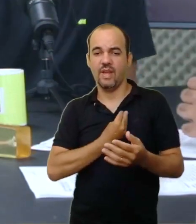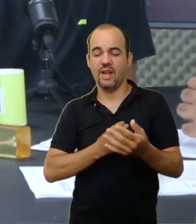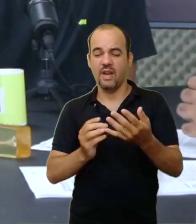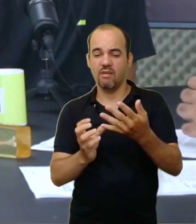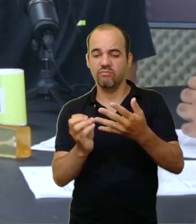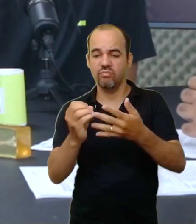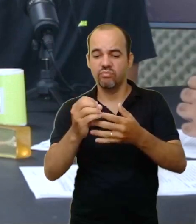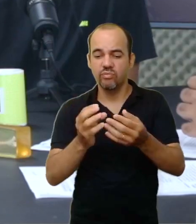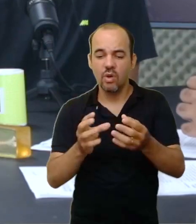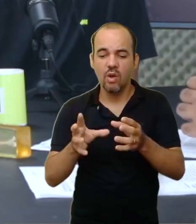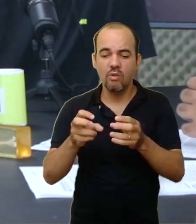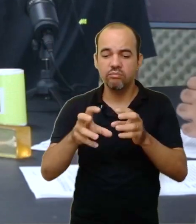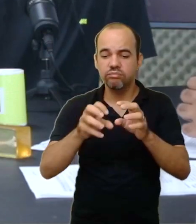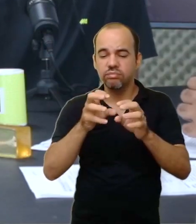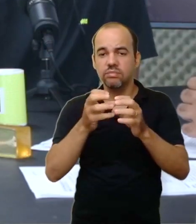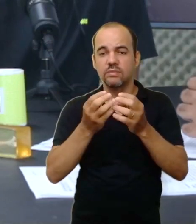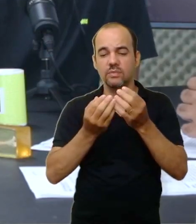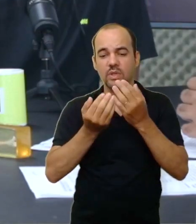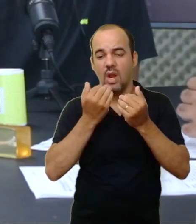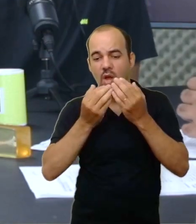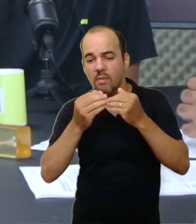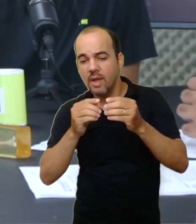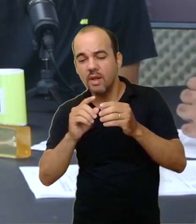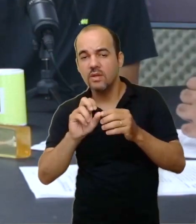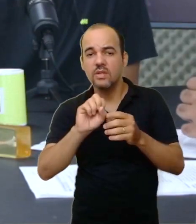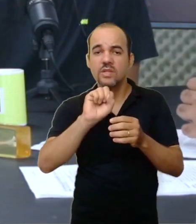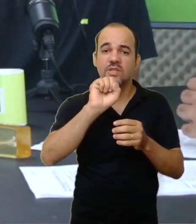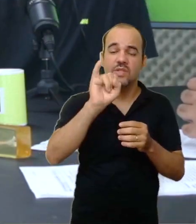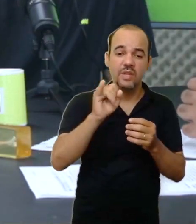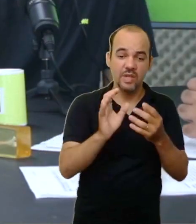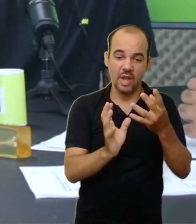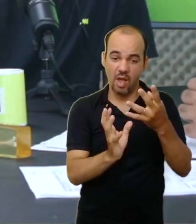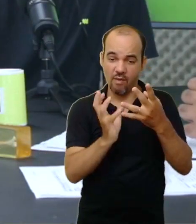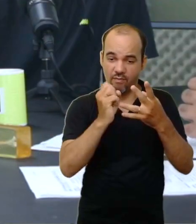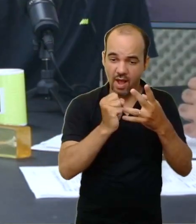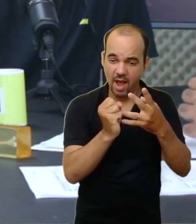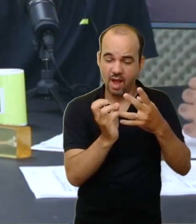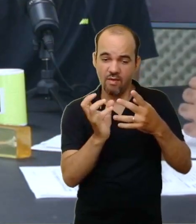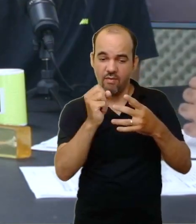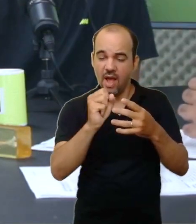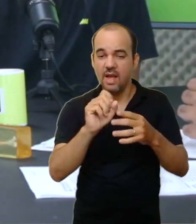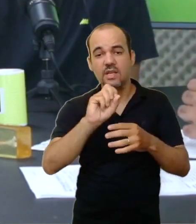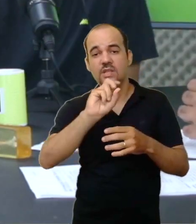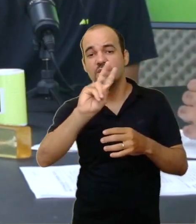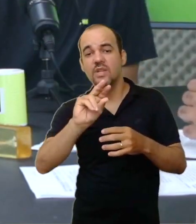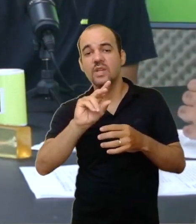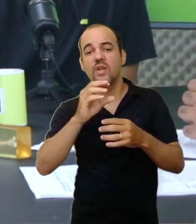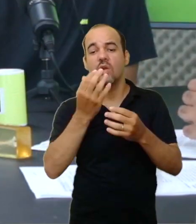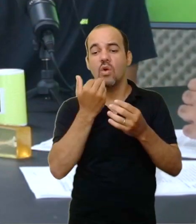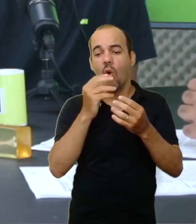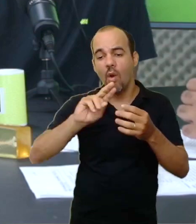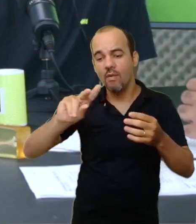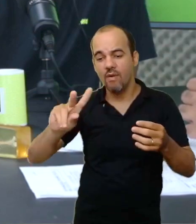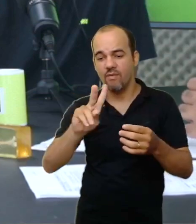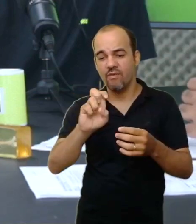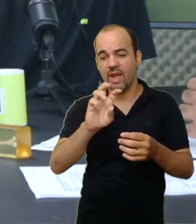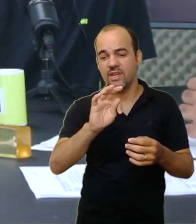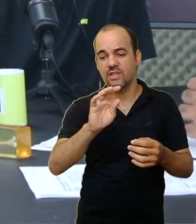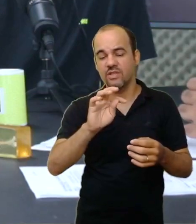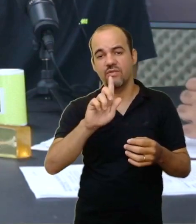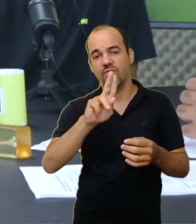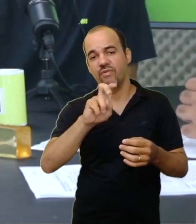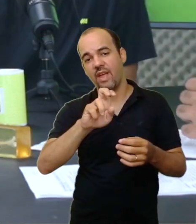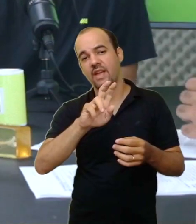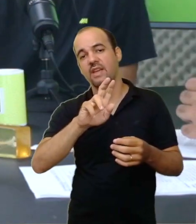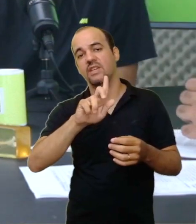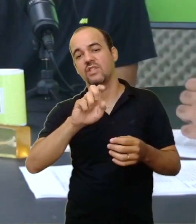Se ele é um organismo predador, se ele é um organismo que come mais vegetal, se é um organismo que come outro organismo.